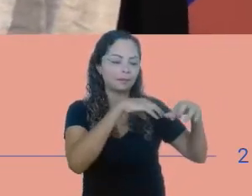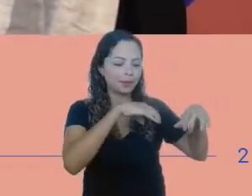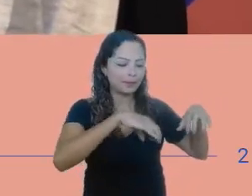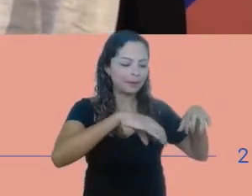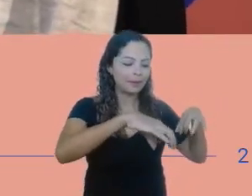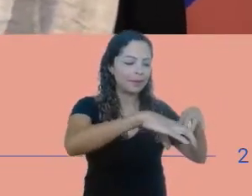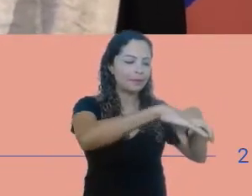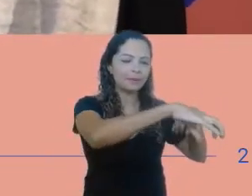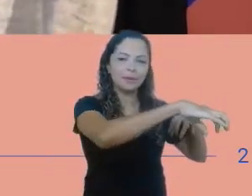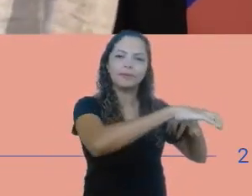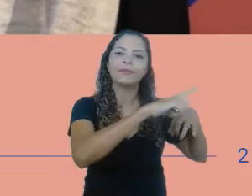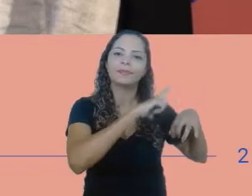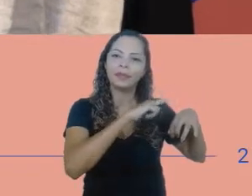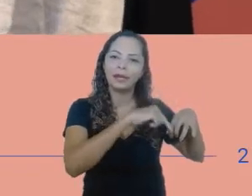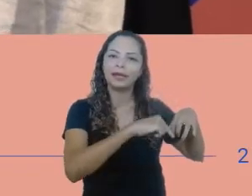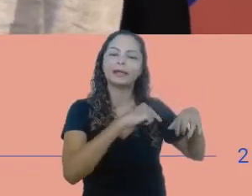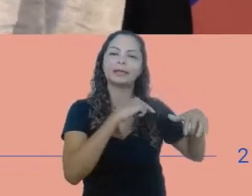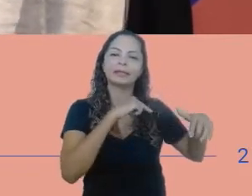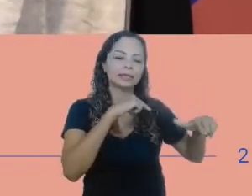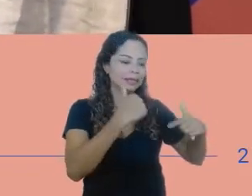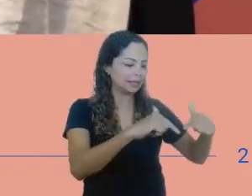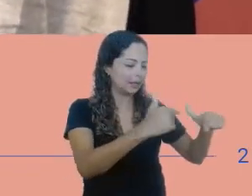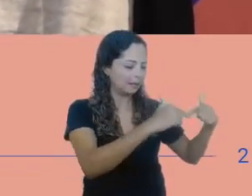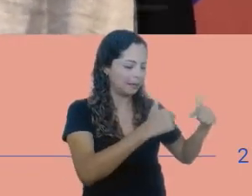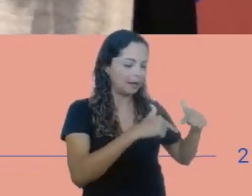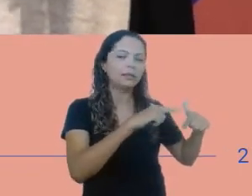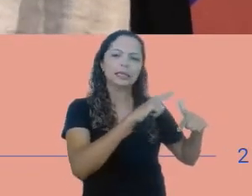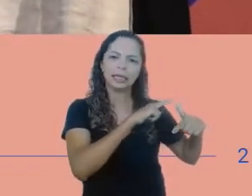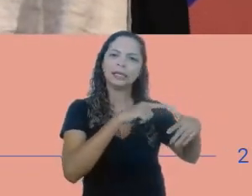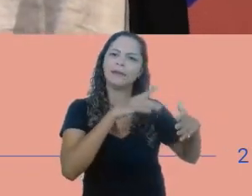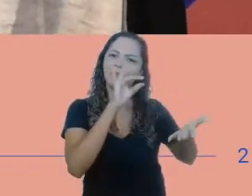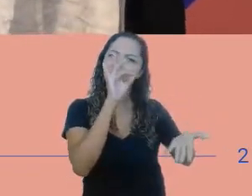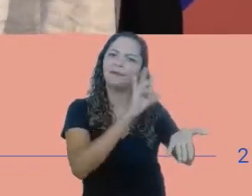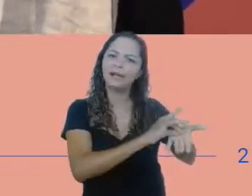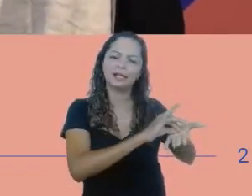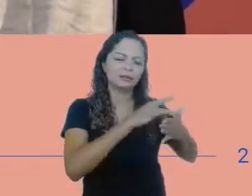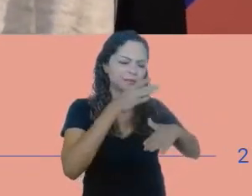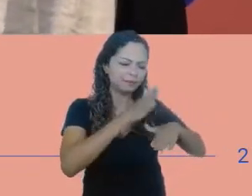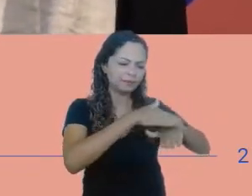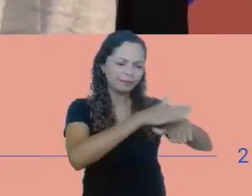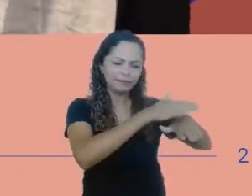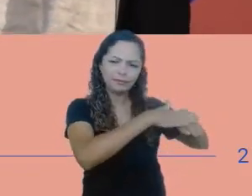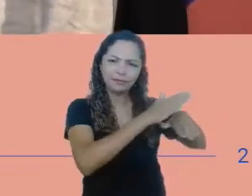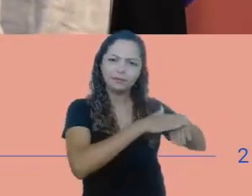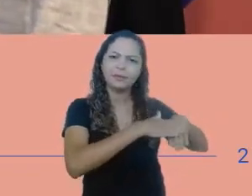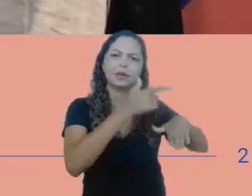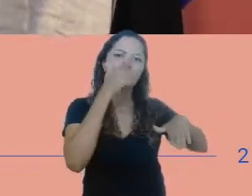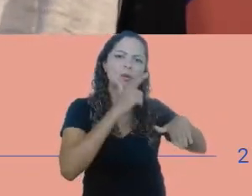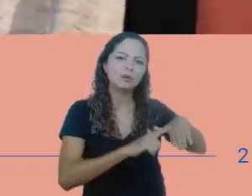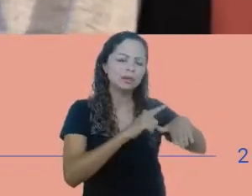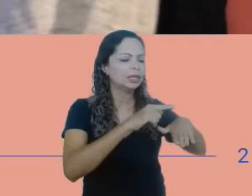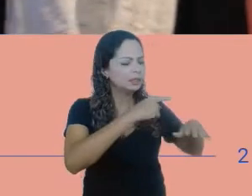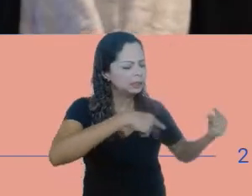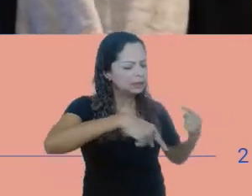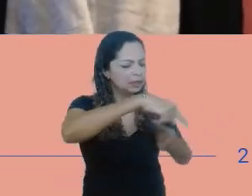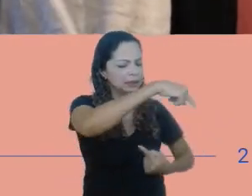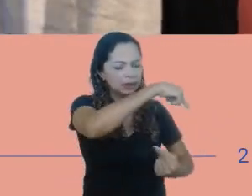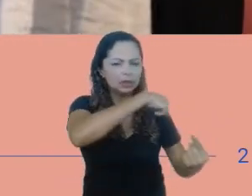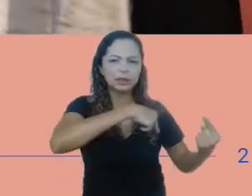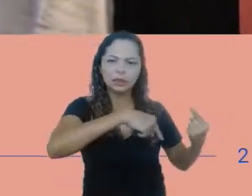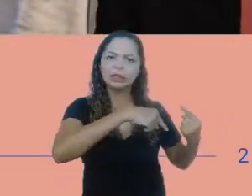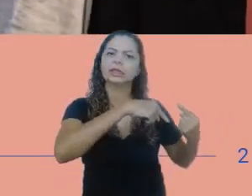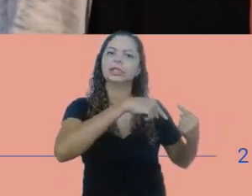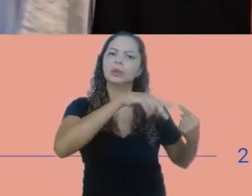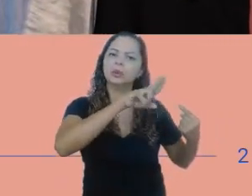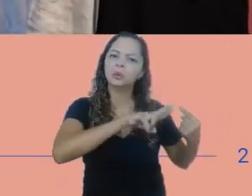atores que estão realmente colocando a mão na massa para fazer aquele fluxo reverso acontecer e que muitas vezes não são totalmente